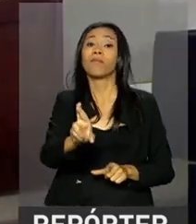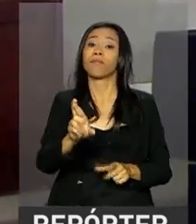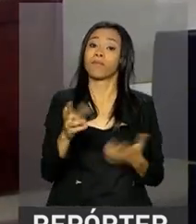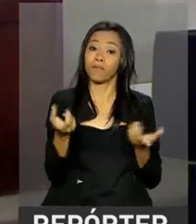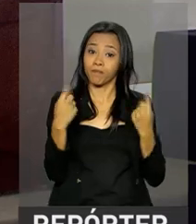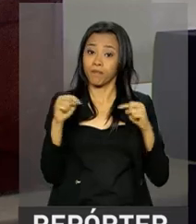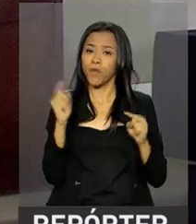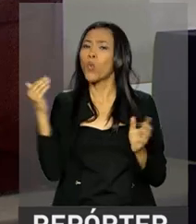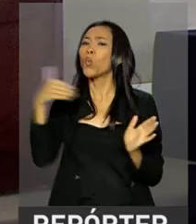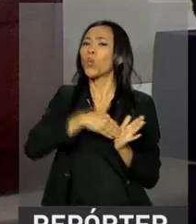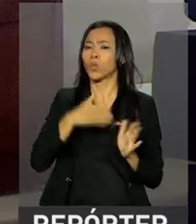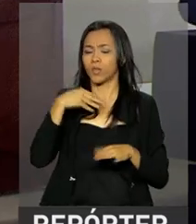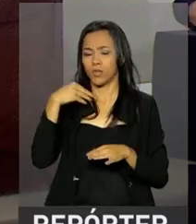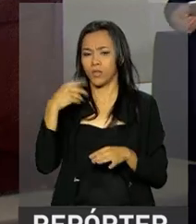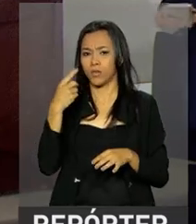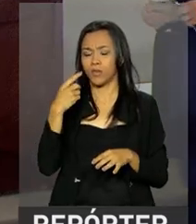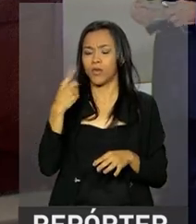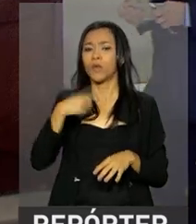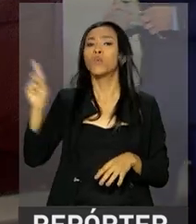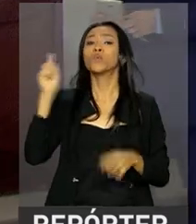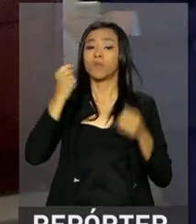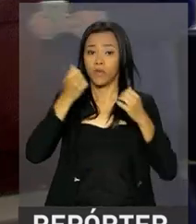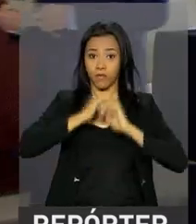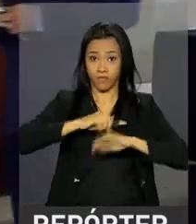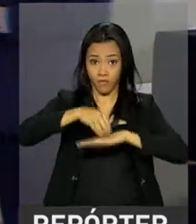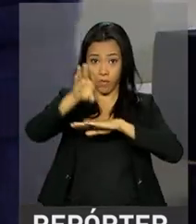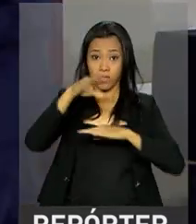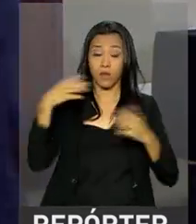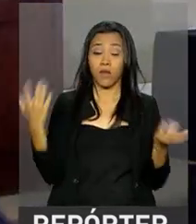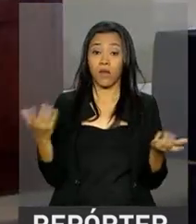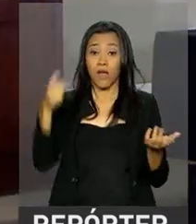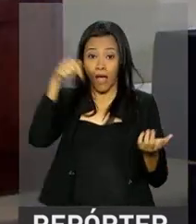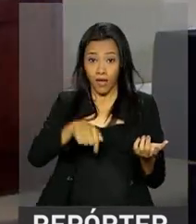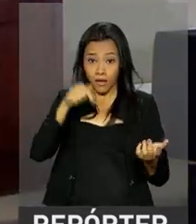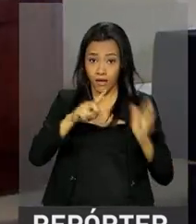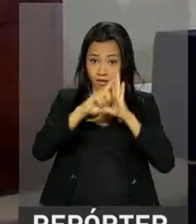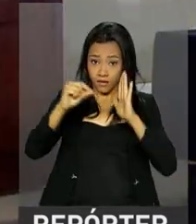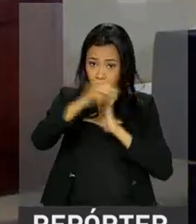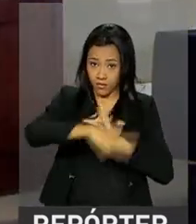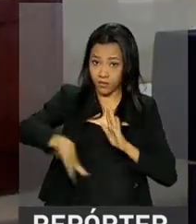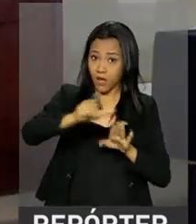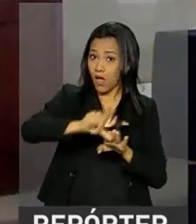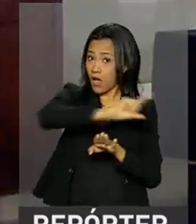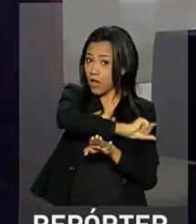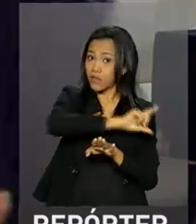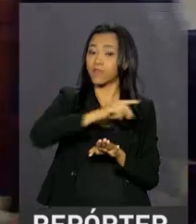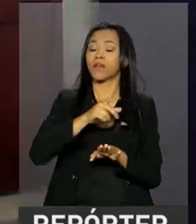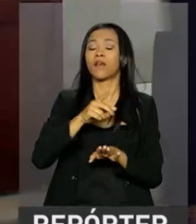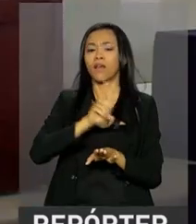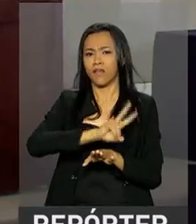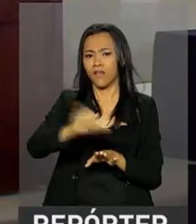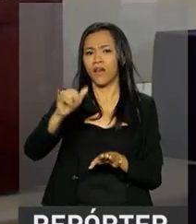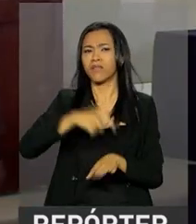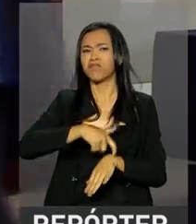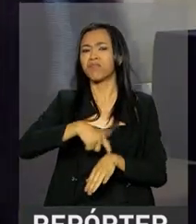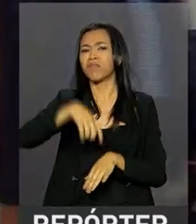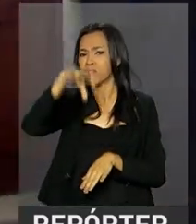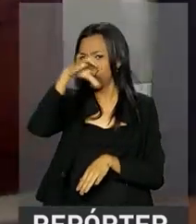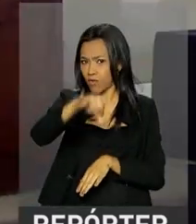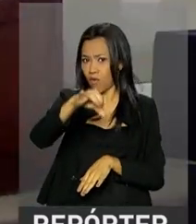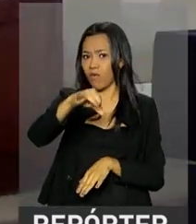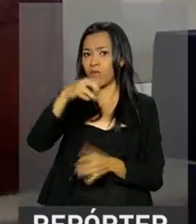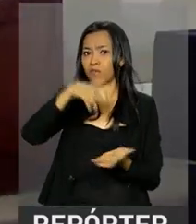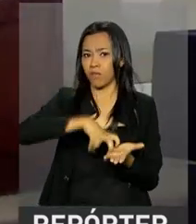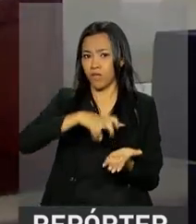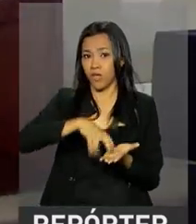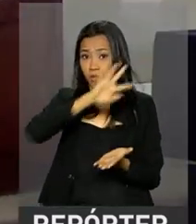olha só, uma última informação. Antes dessa reunião aqui no Palácio do Planalto, o presidente Michel Temer vai agora, a partir das 9 horas da manhã,